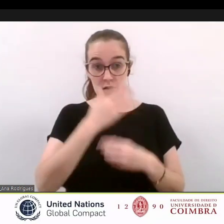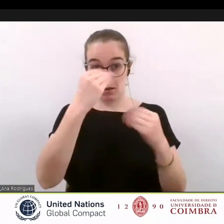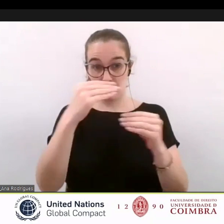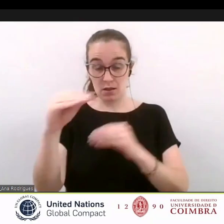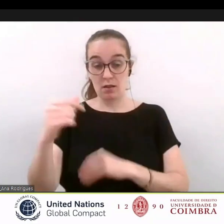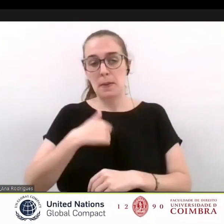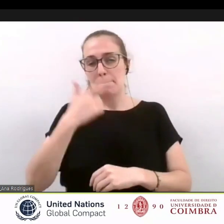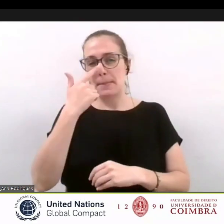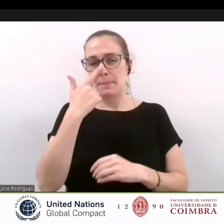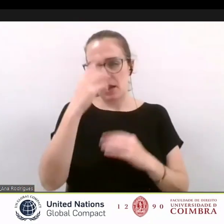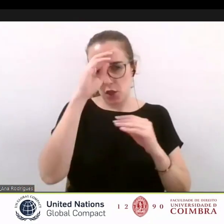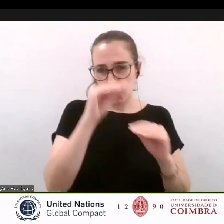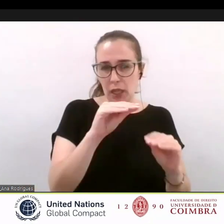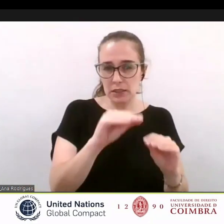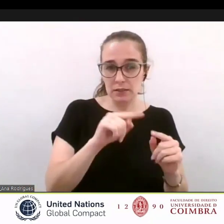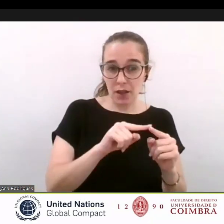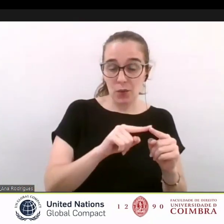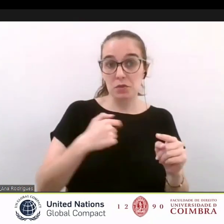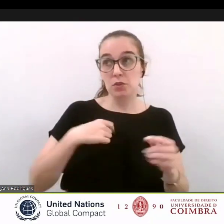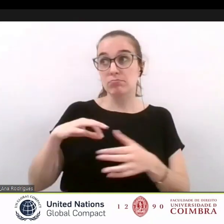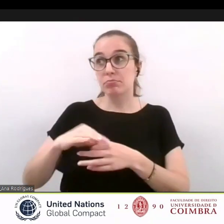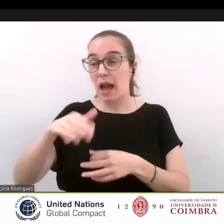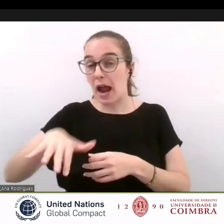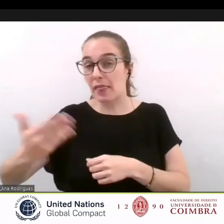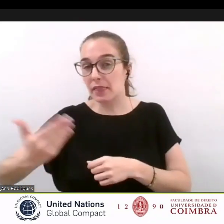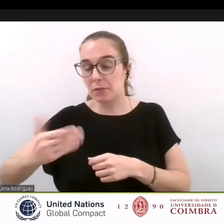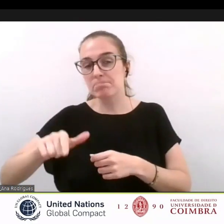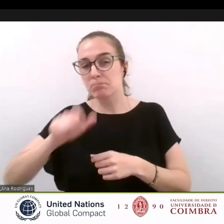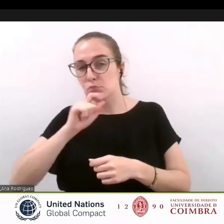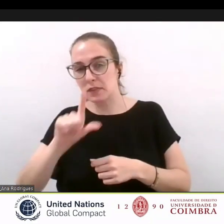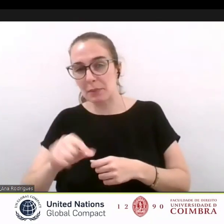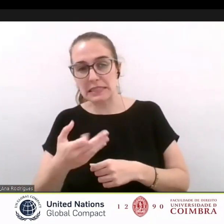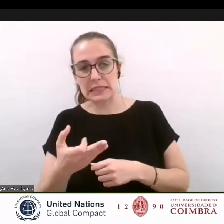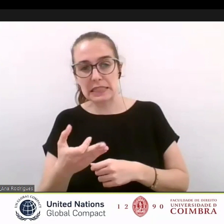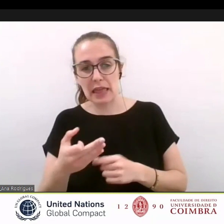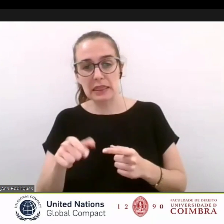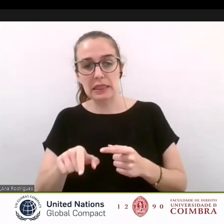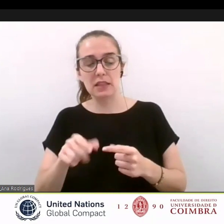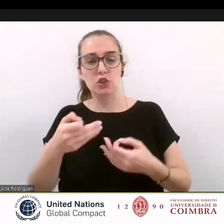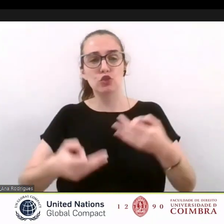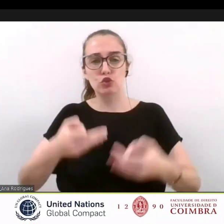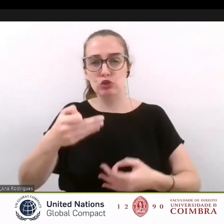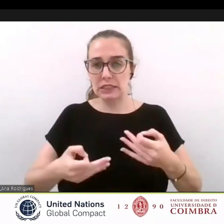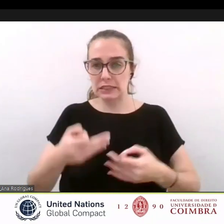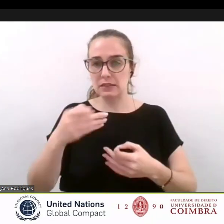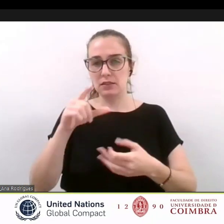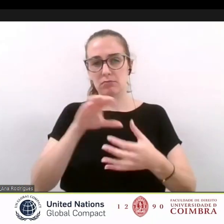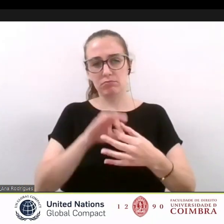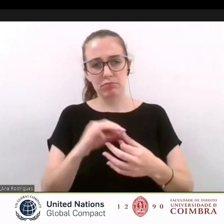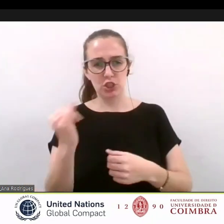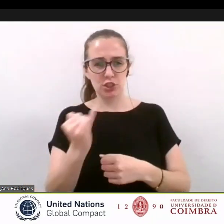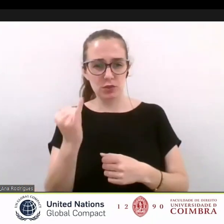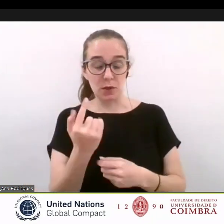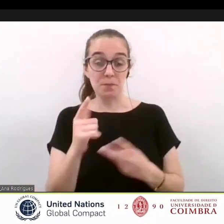da educação. Como sou professora de Direito, seria o 17 da Paz, Justiça e Instituições Eficazes. Como estudo